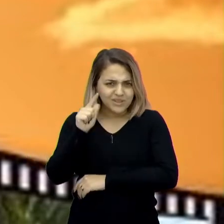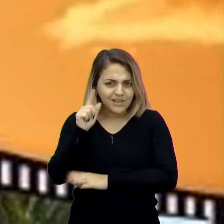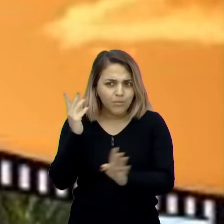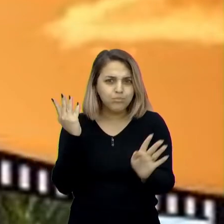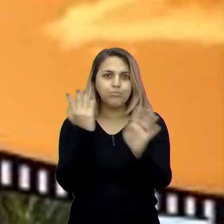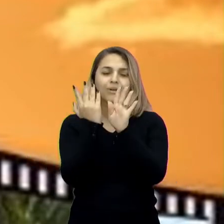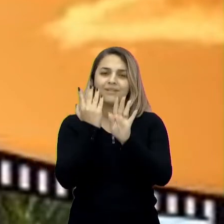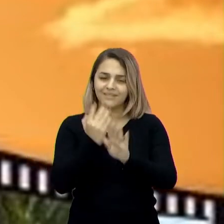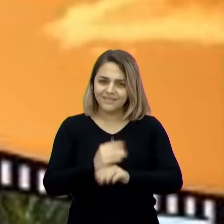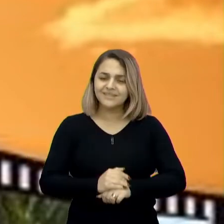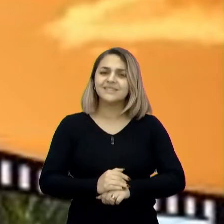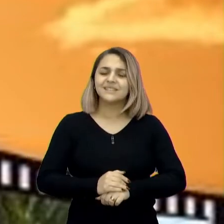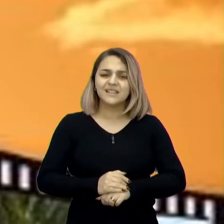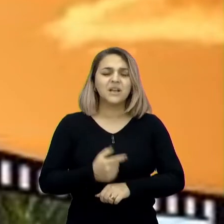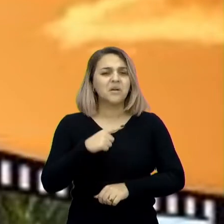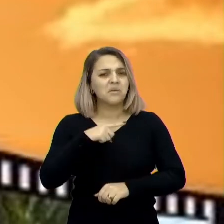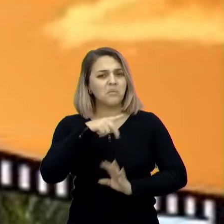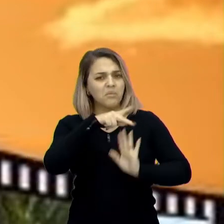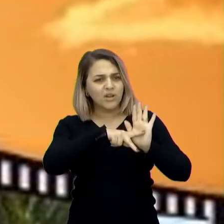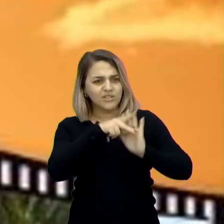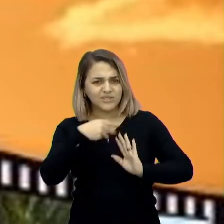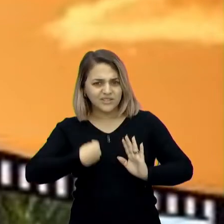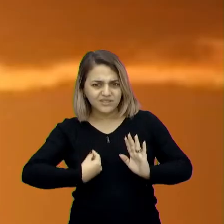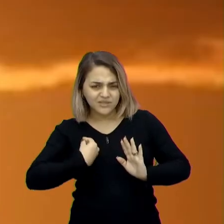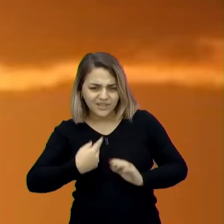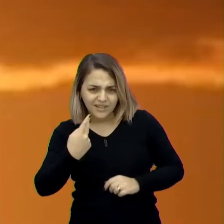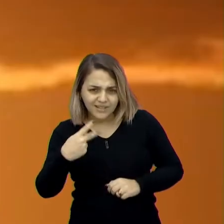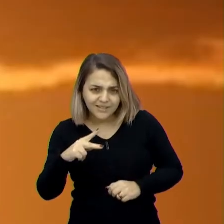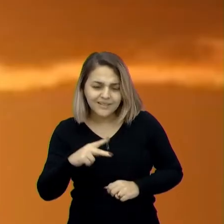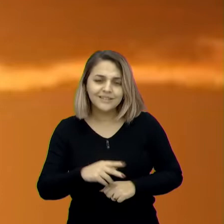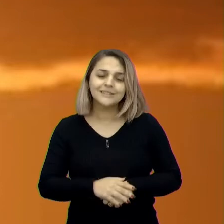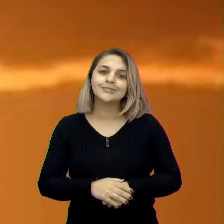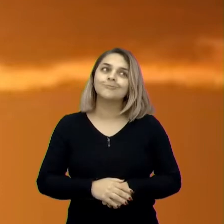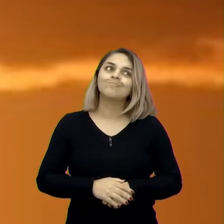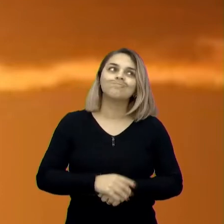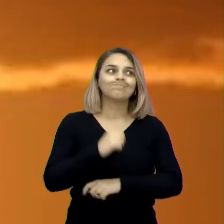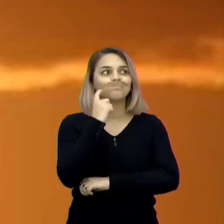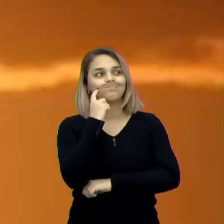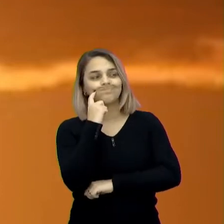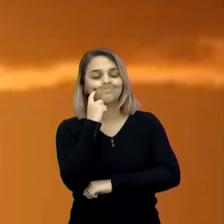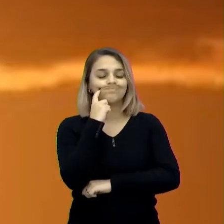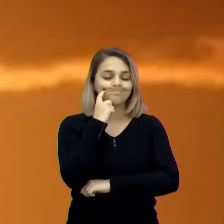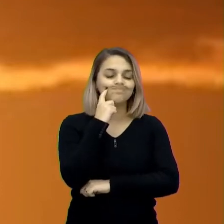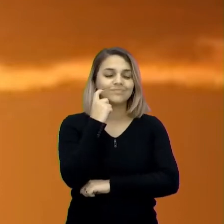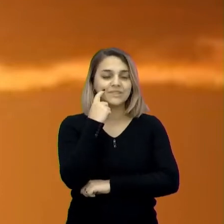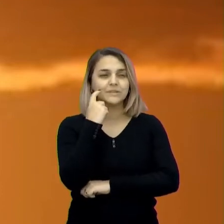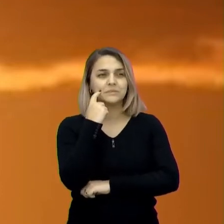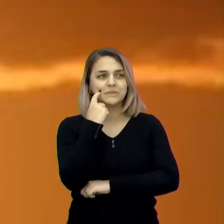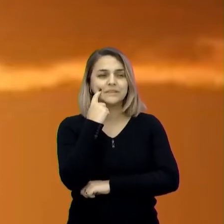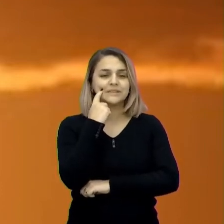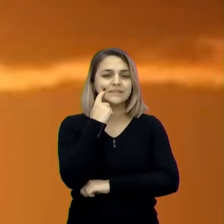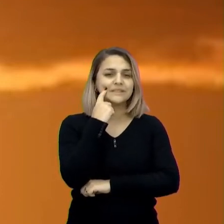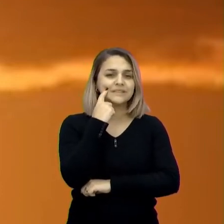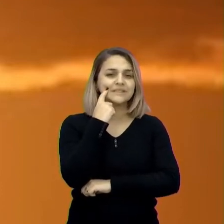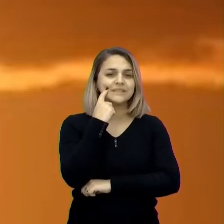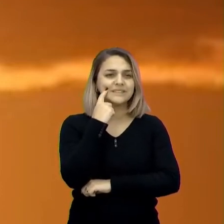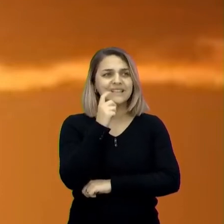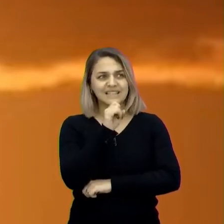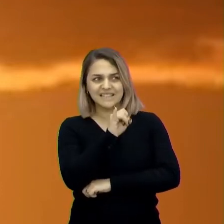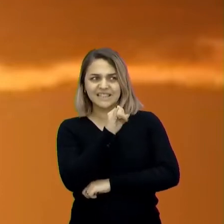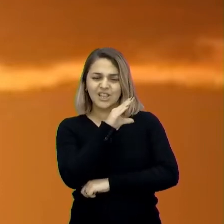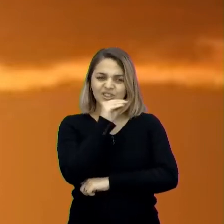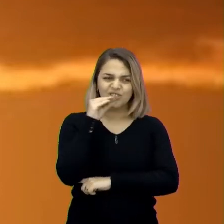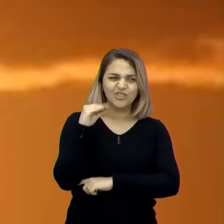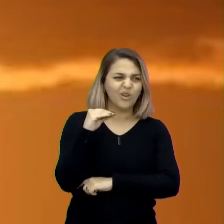adivinhar e relacionar o projeto de vida dele? Ai, eu estava pensando assim que quem é mais jovem,